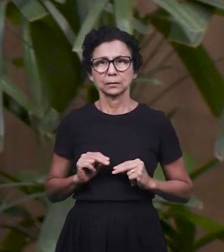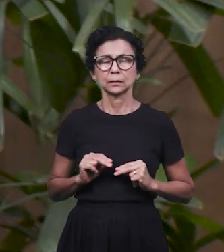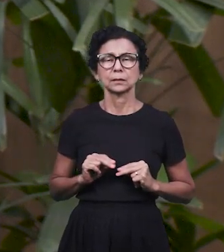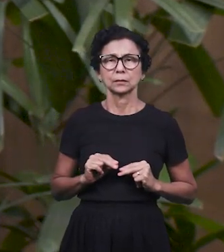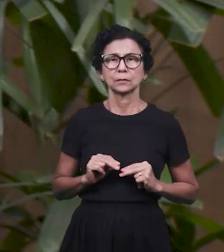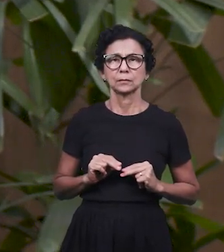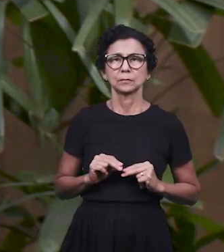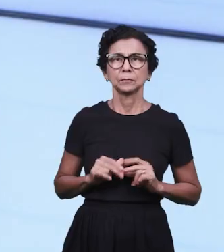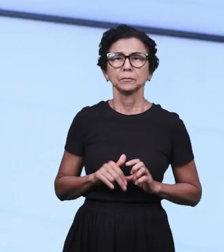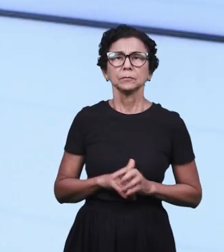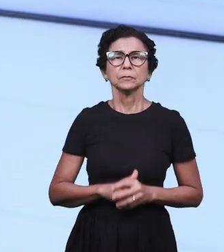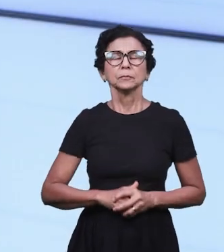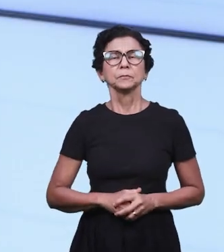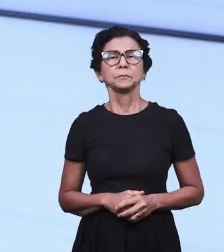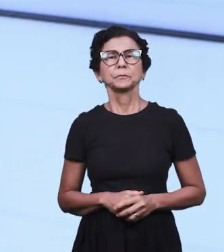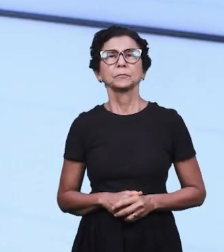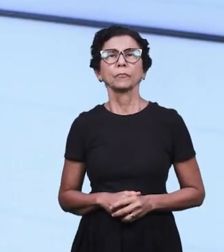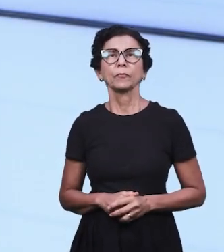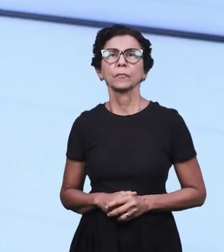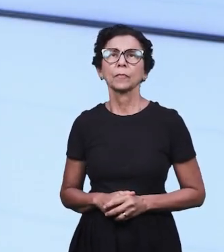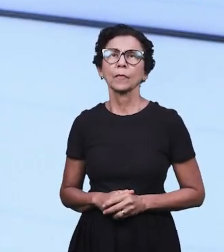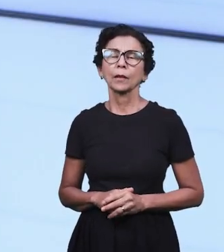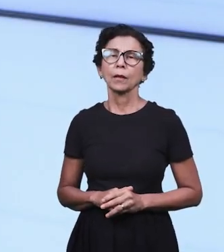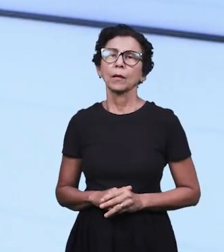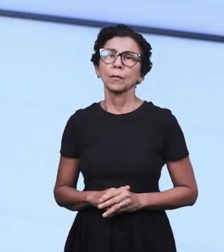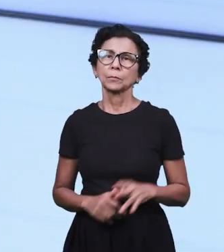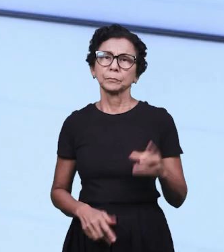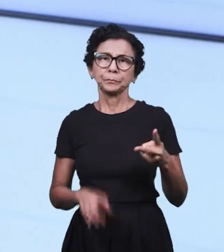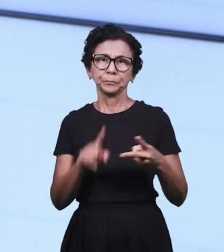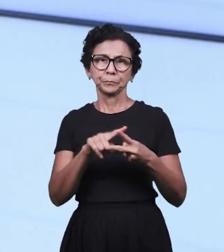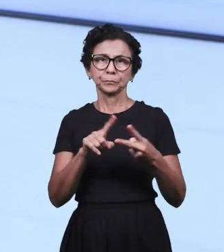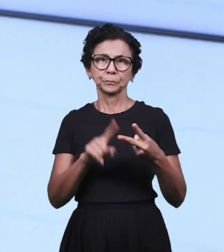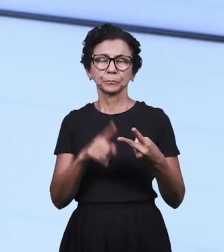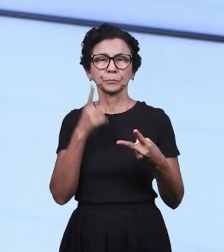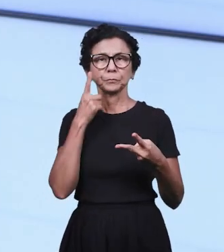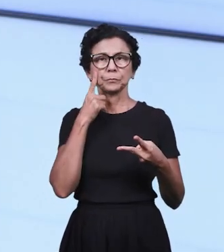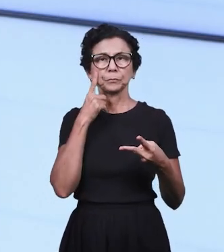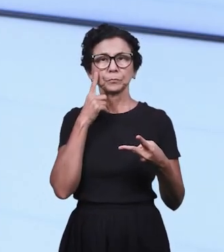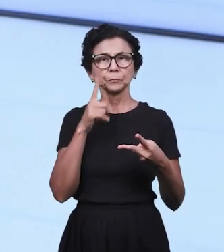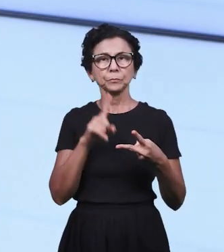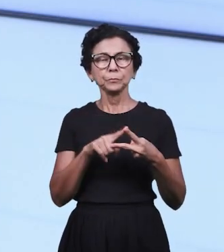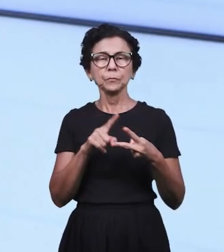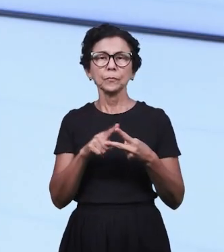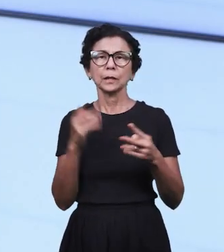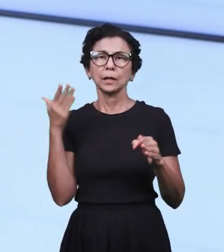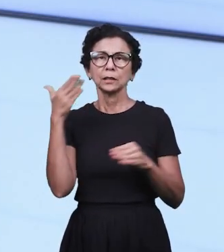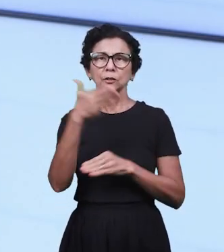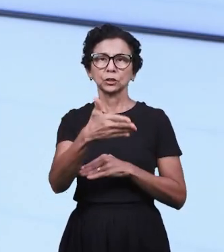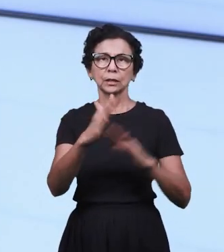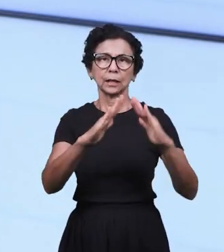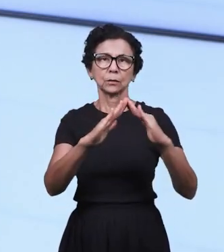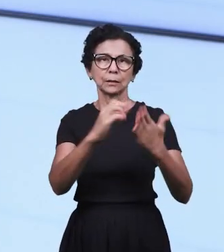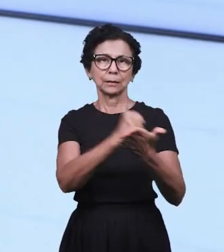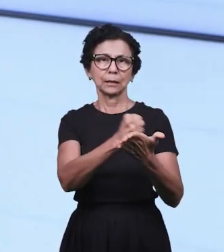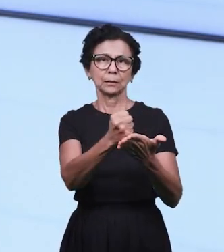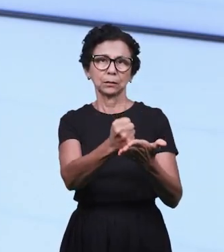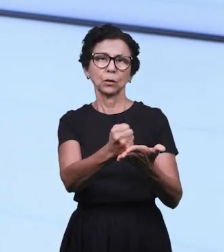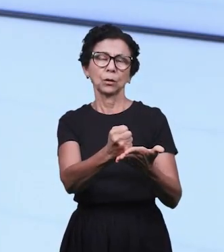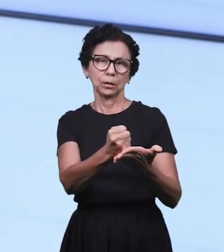né? O inventário ele pode ser feito dessas duas formas. Diretamente no cartório, que é